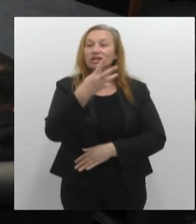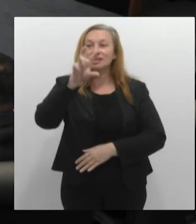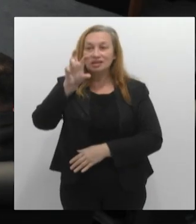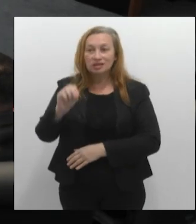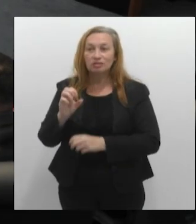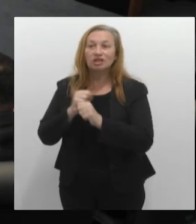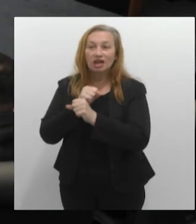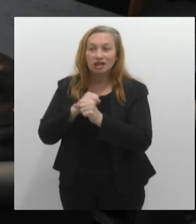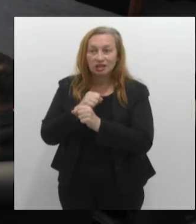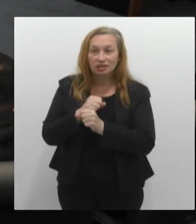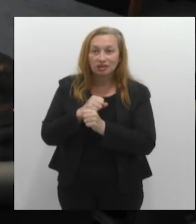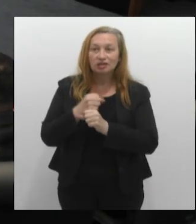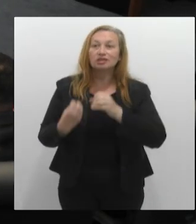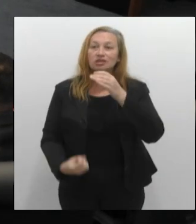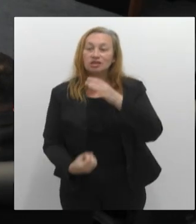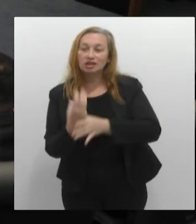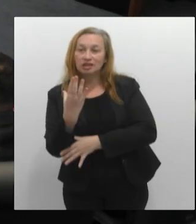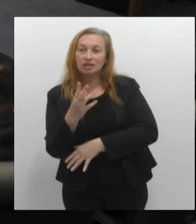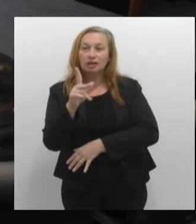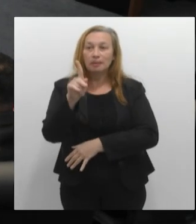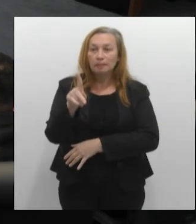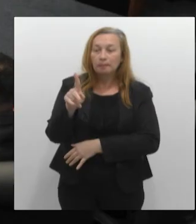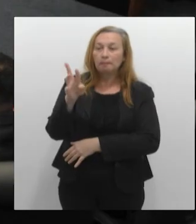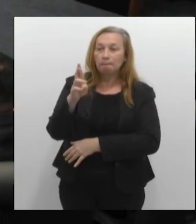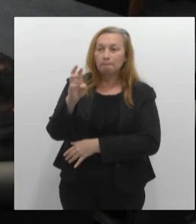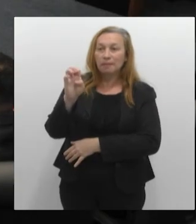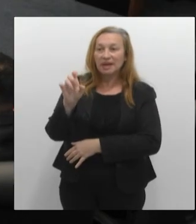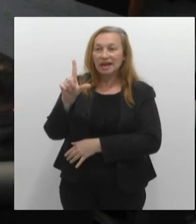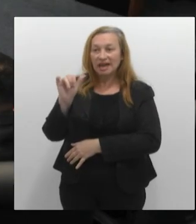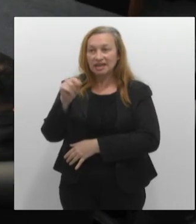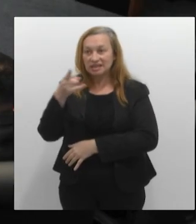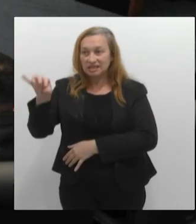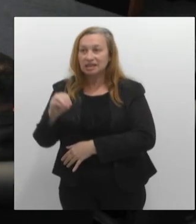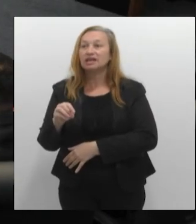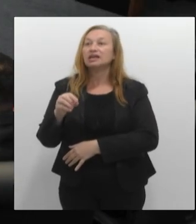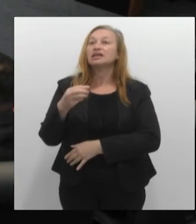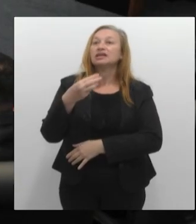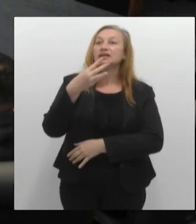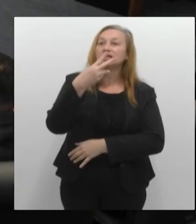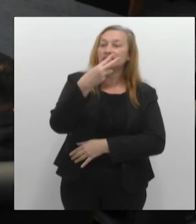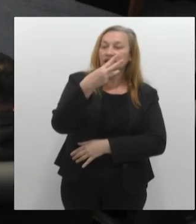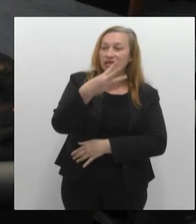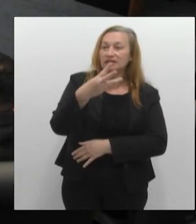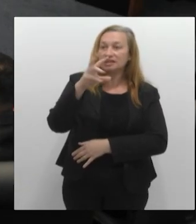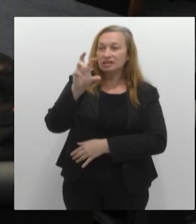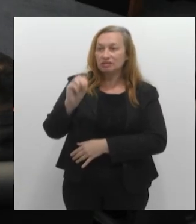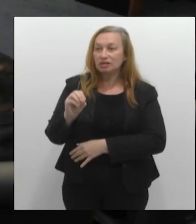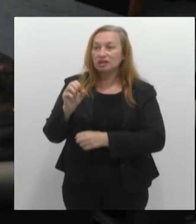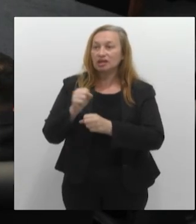450 anos de criação da prelazia e 350 anos da diocese.